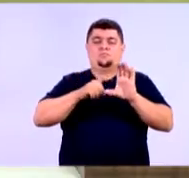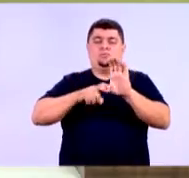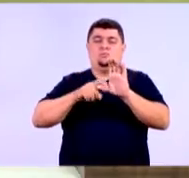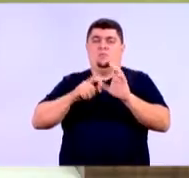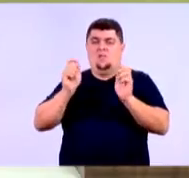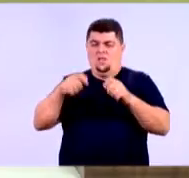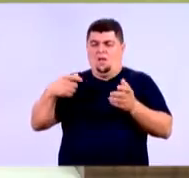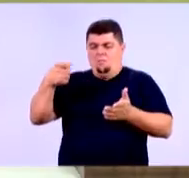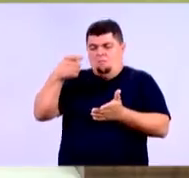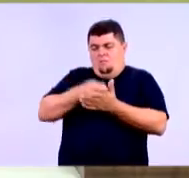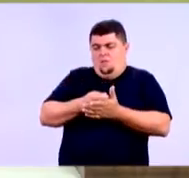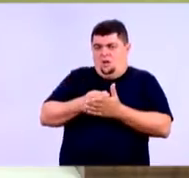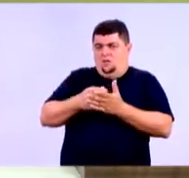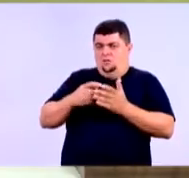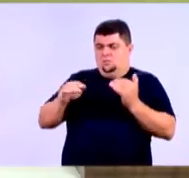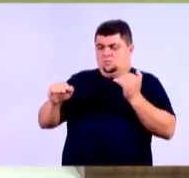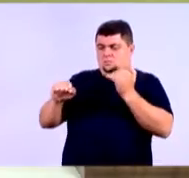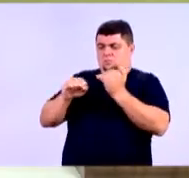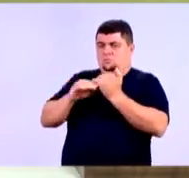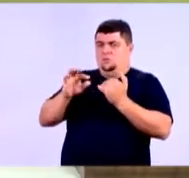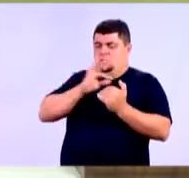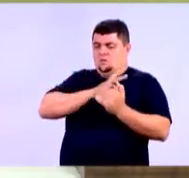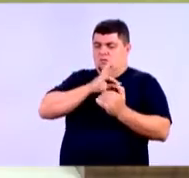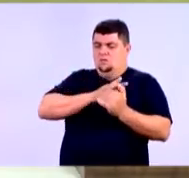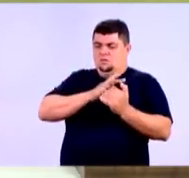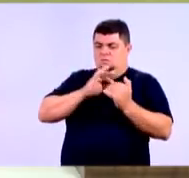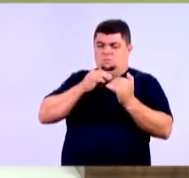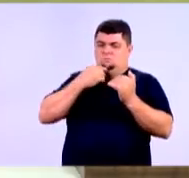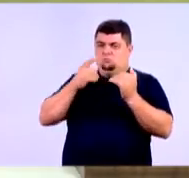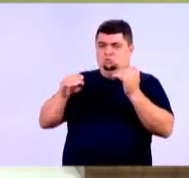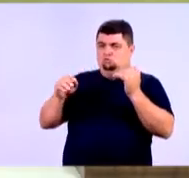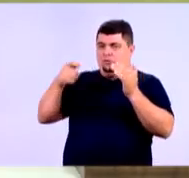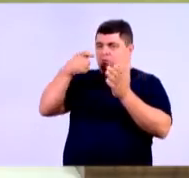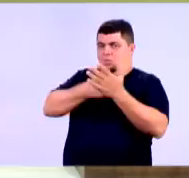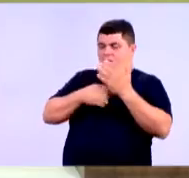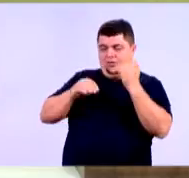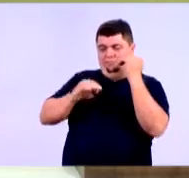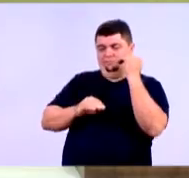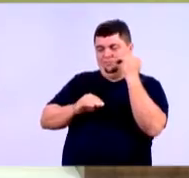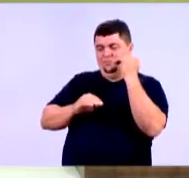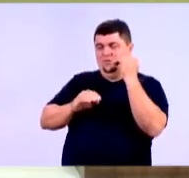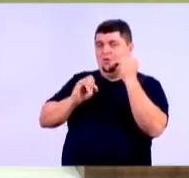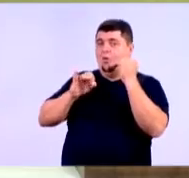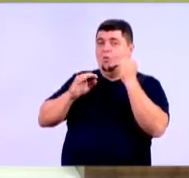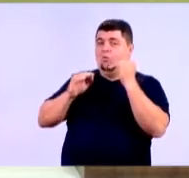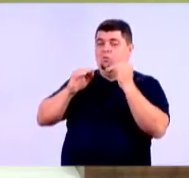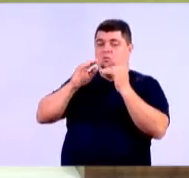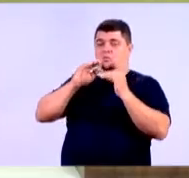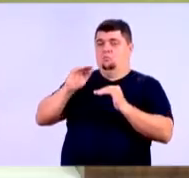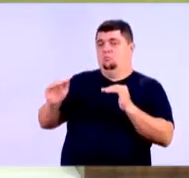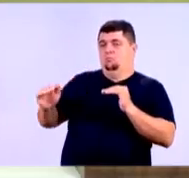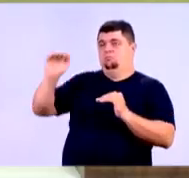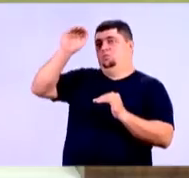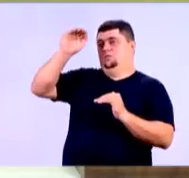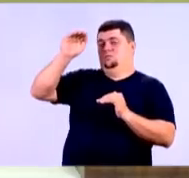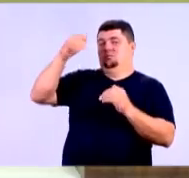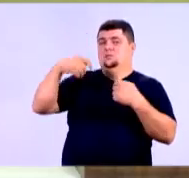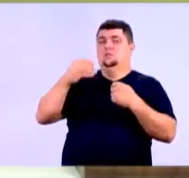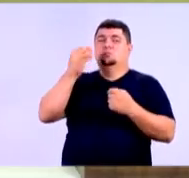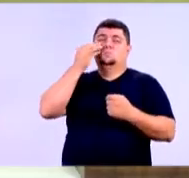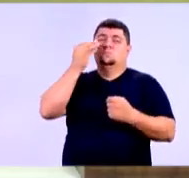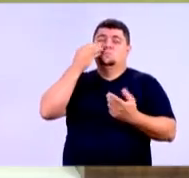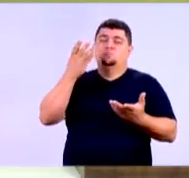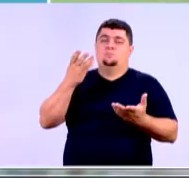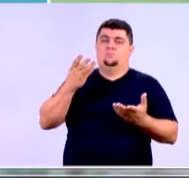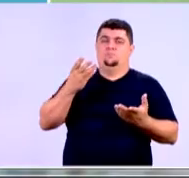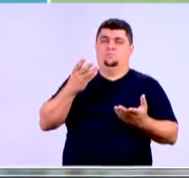capacidade de pagamento? A sua renda está pouco ou muito comprometida mensalmente com o pagamento de financiamentos, né? É desse tipo de coisa que a gente vai olhar nesse item. Quando a